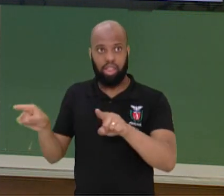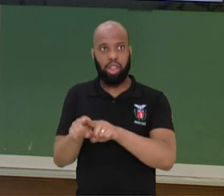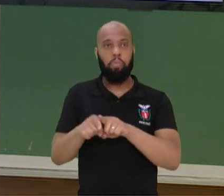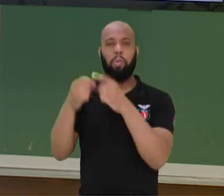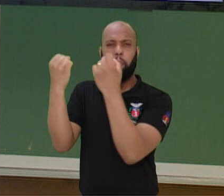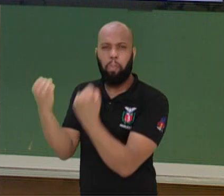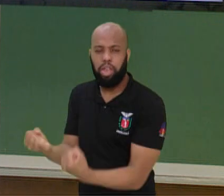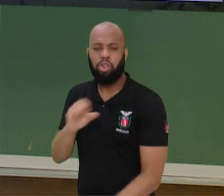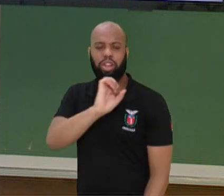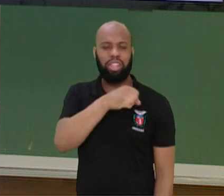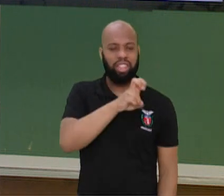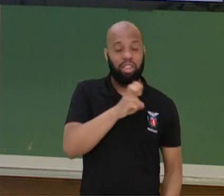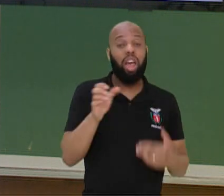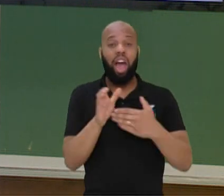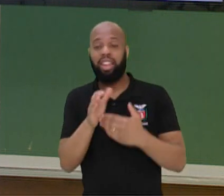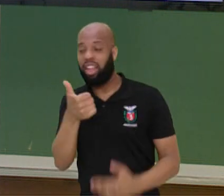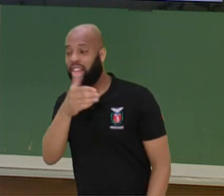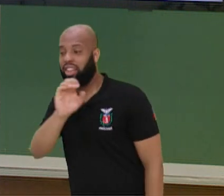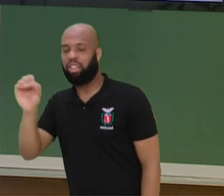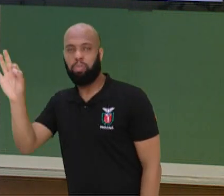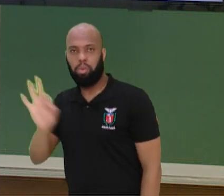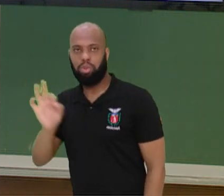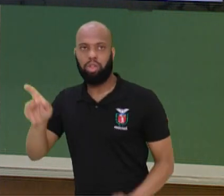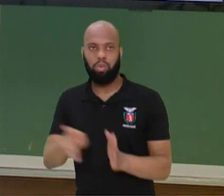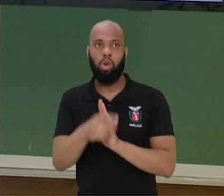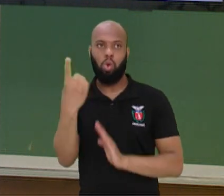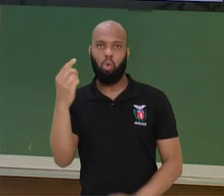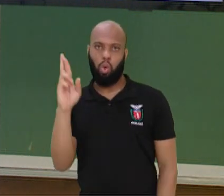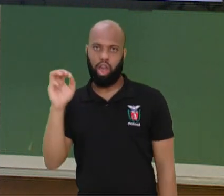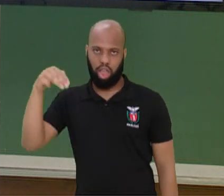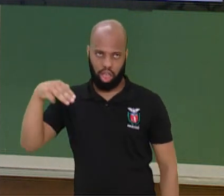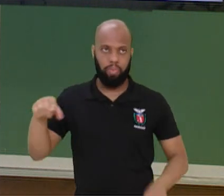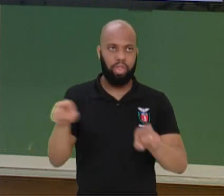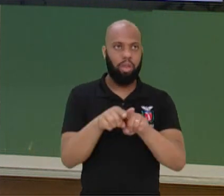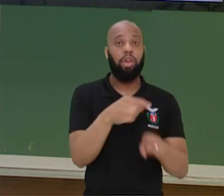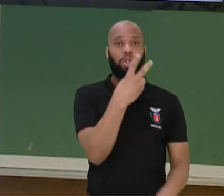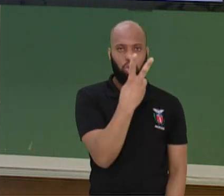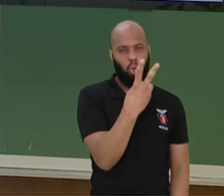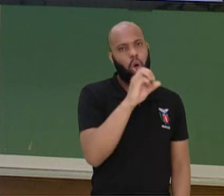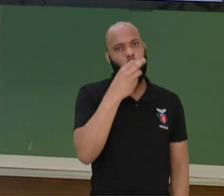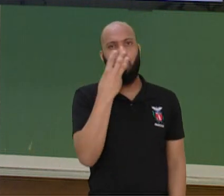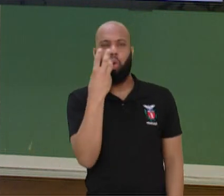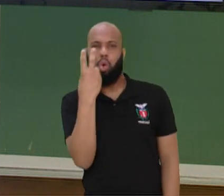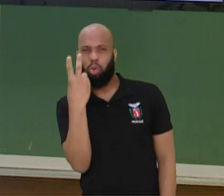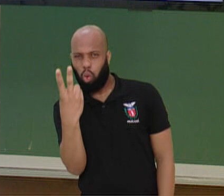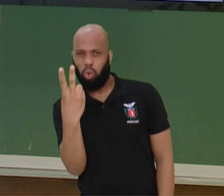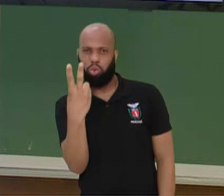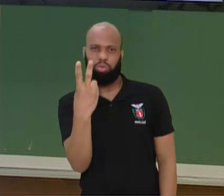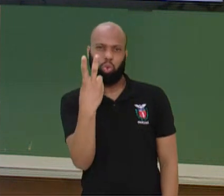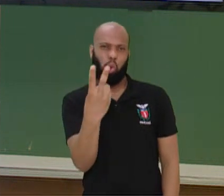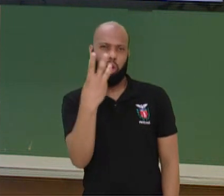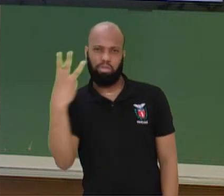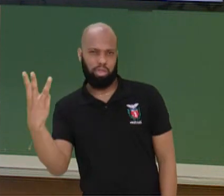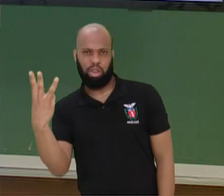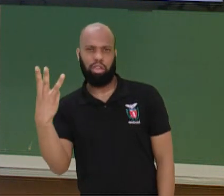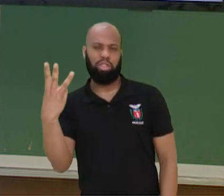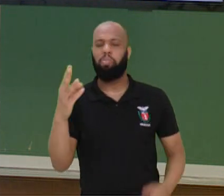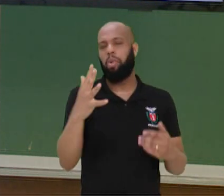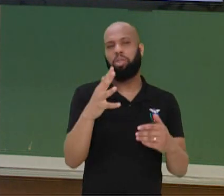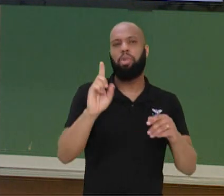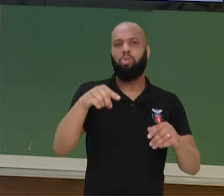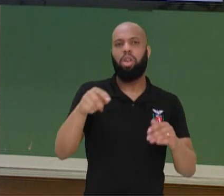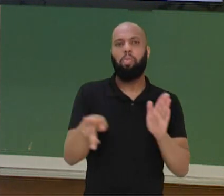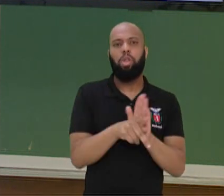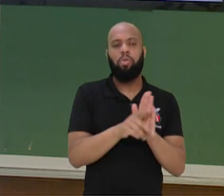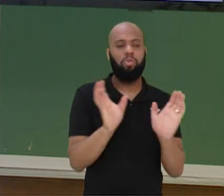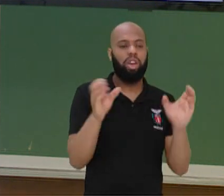85% a 100% de uma repetição máxima, 2 a 6 séries por grupo muscular, intervalo entre as séries 3 a